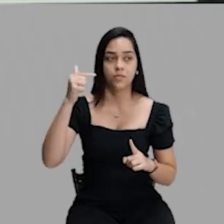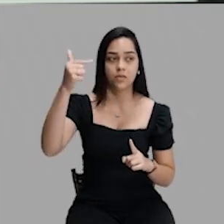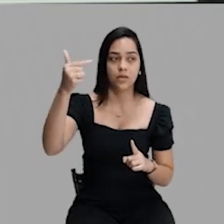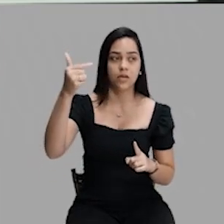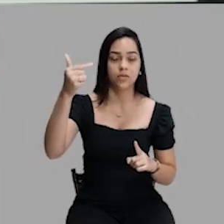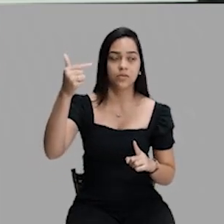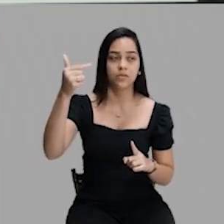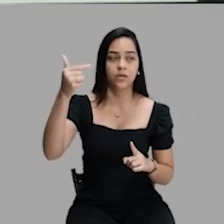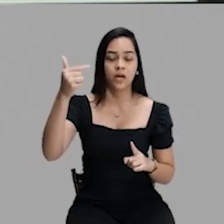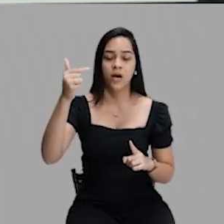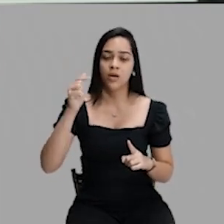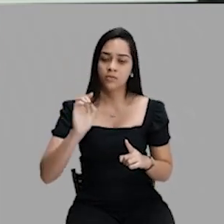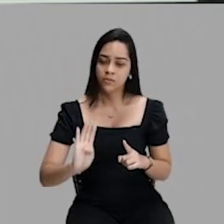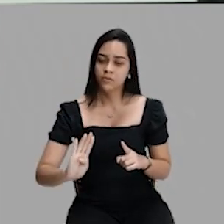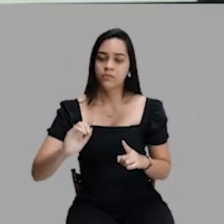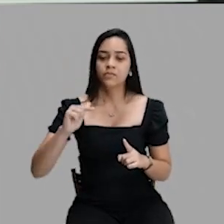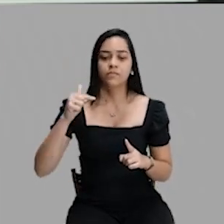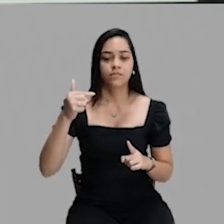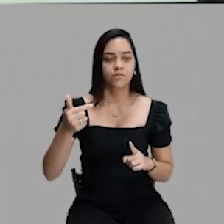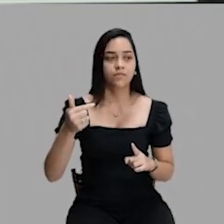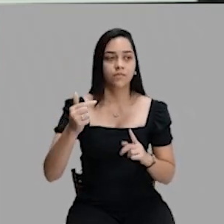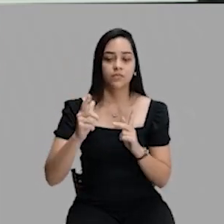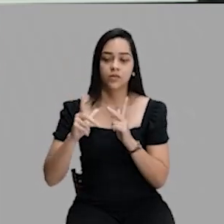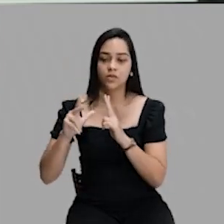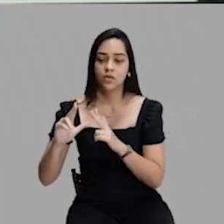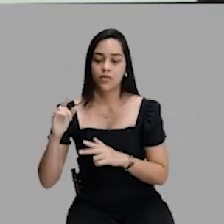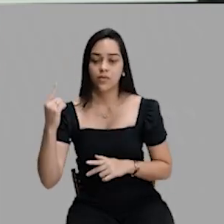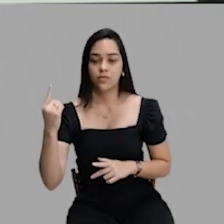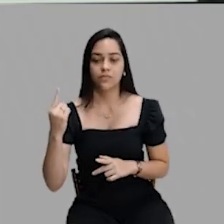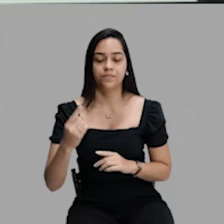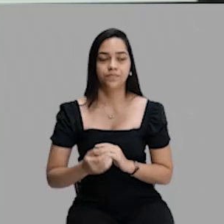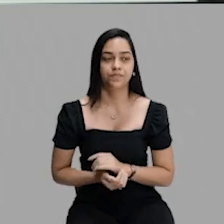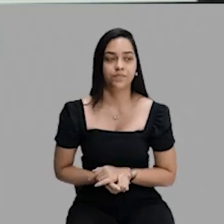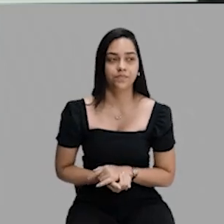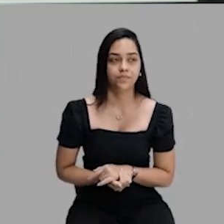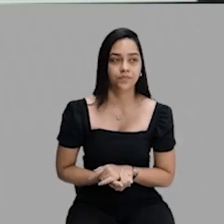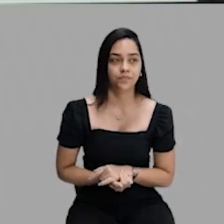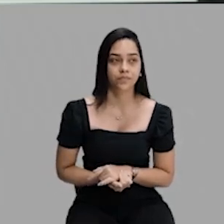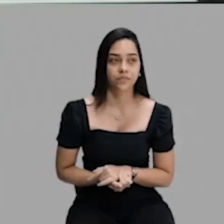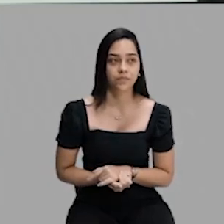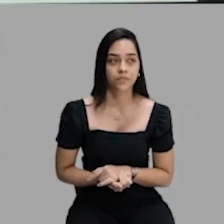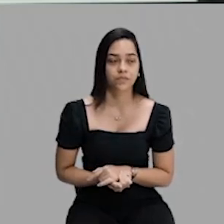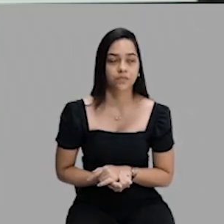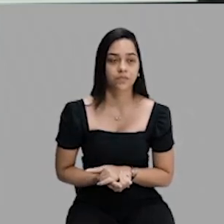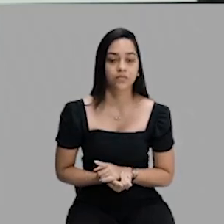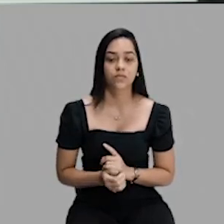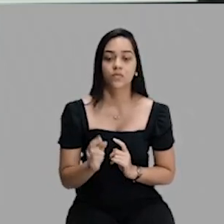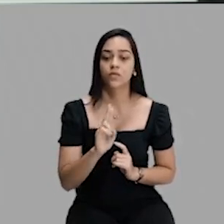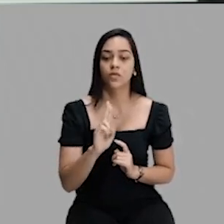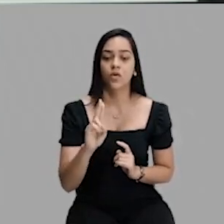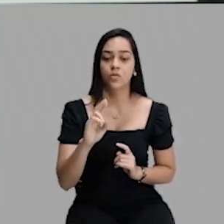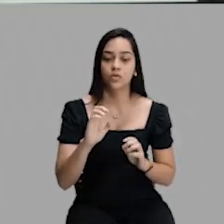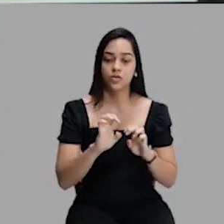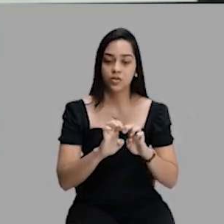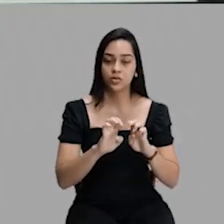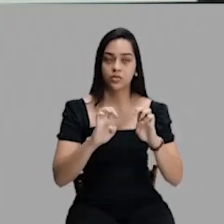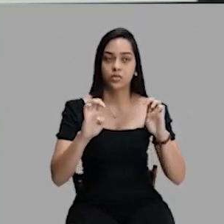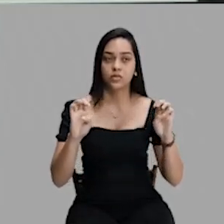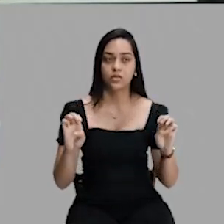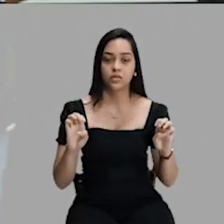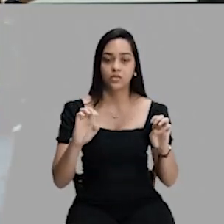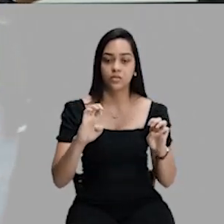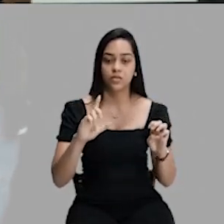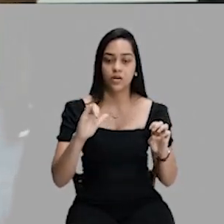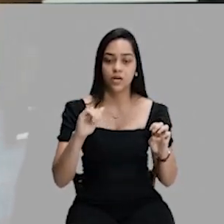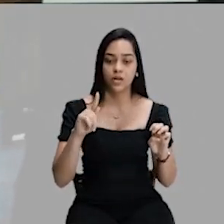quadrado sobre b ao quadrado, igual a 1. Tá? Esse aqui nós chamamos de equação